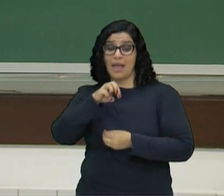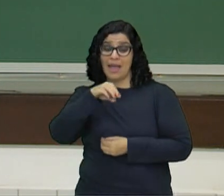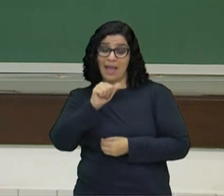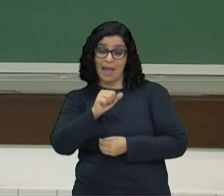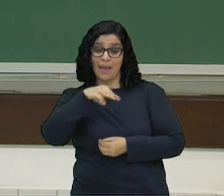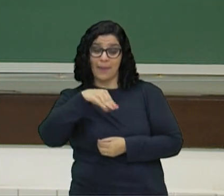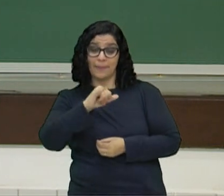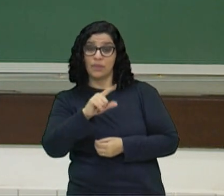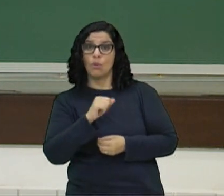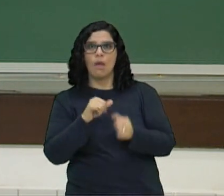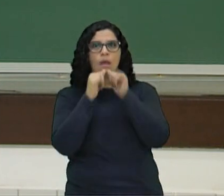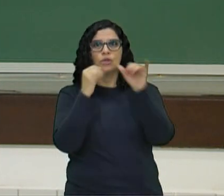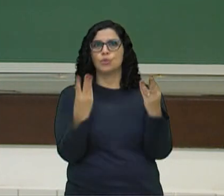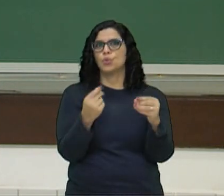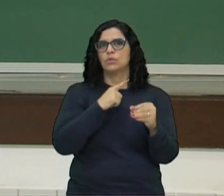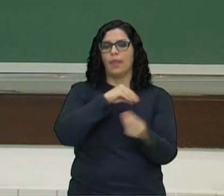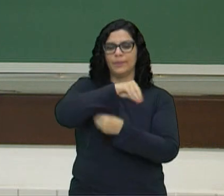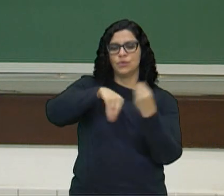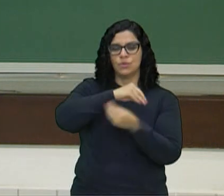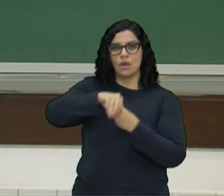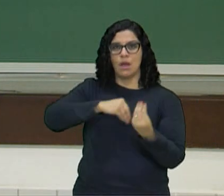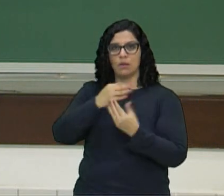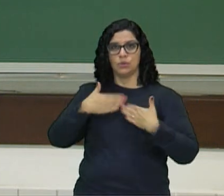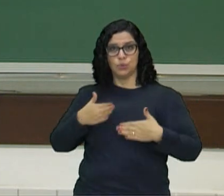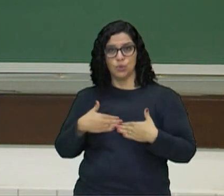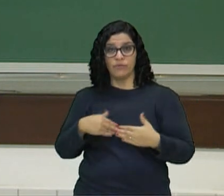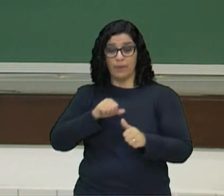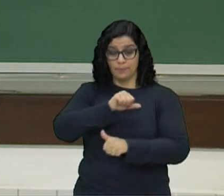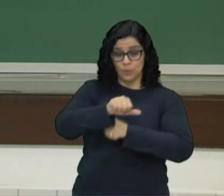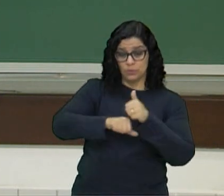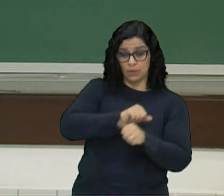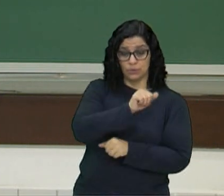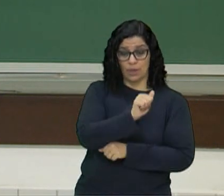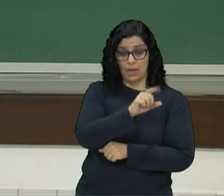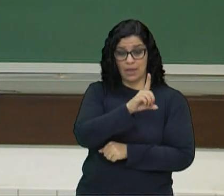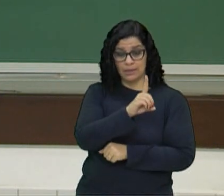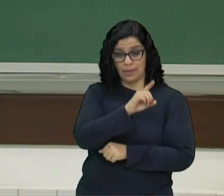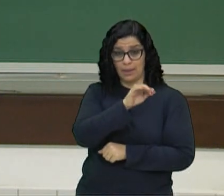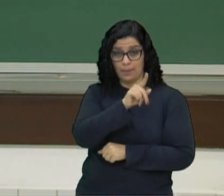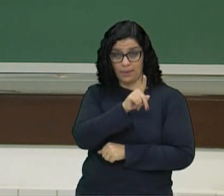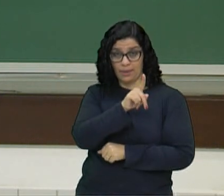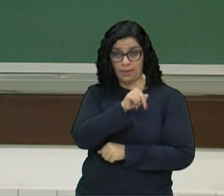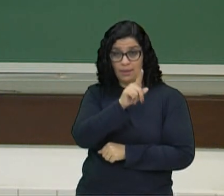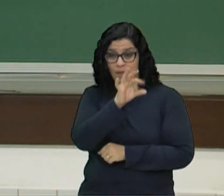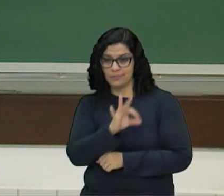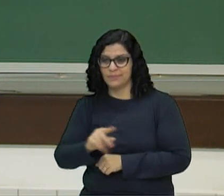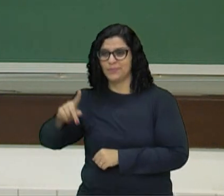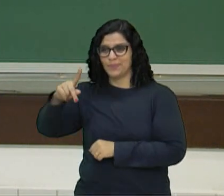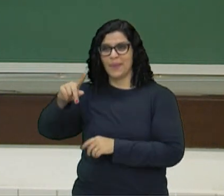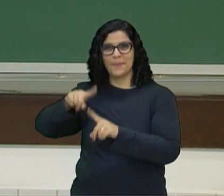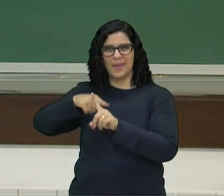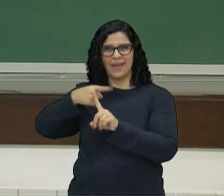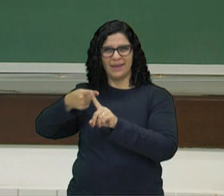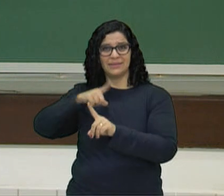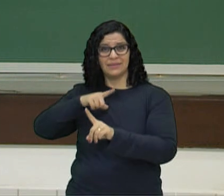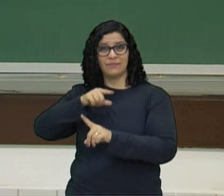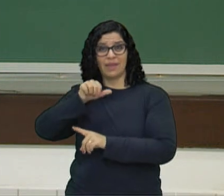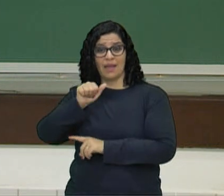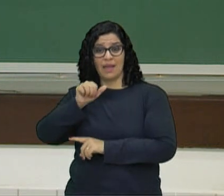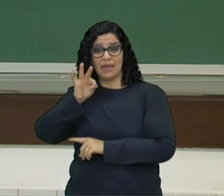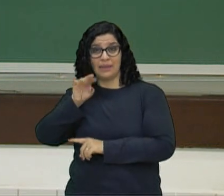altamente energética. A energia do amido é transferida para o ADP, que vira ATP. Então, você chegar em